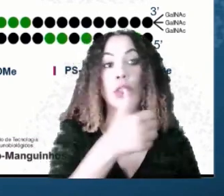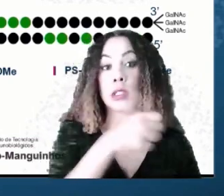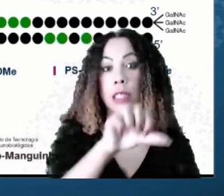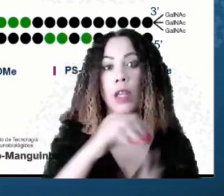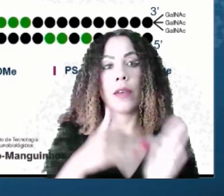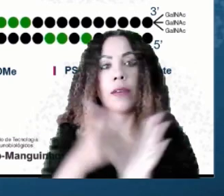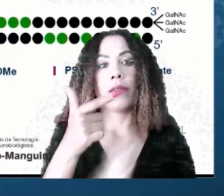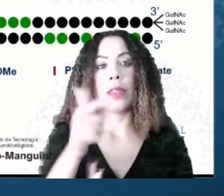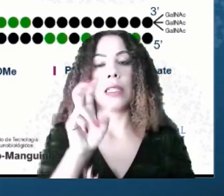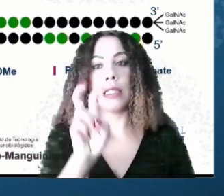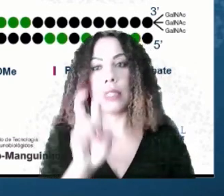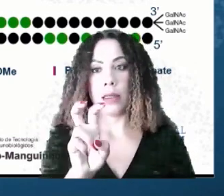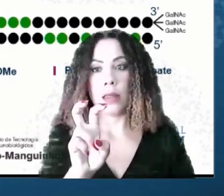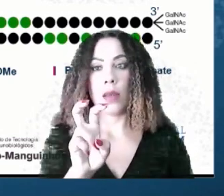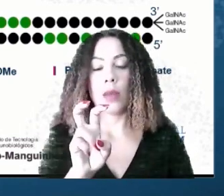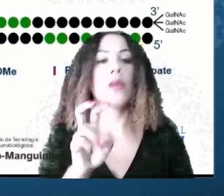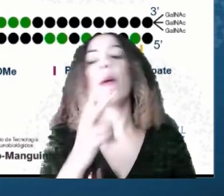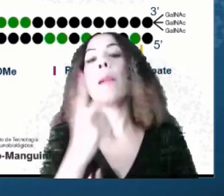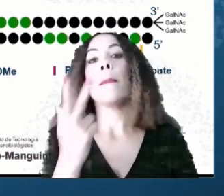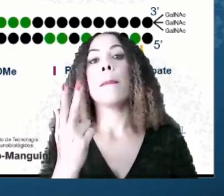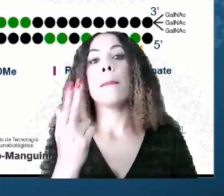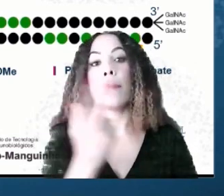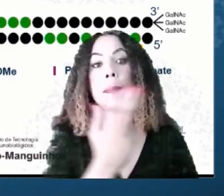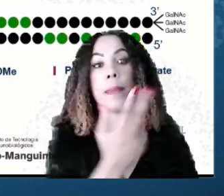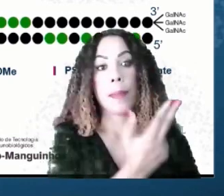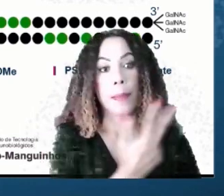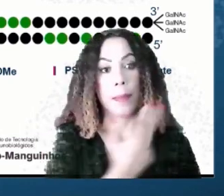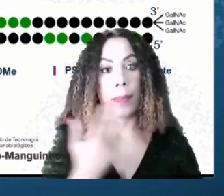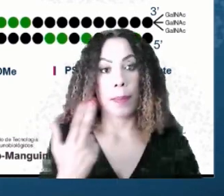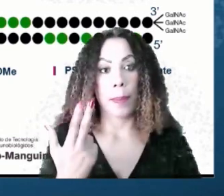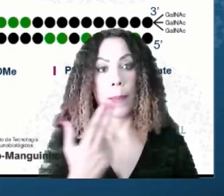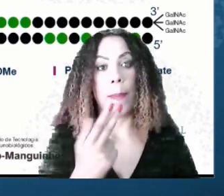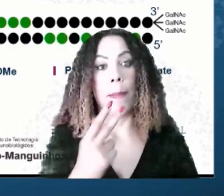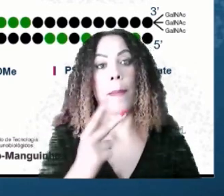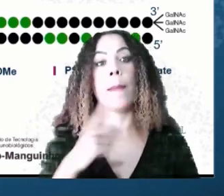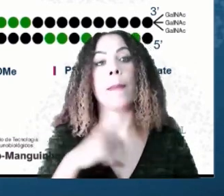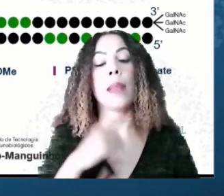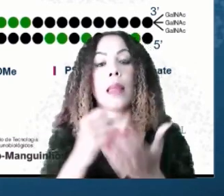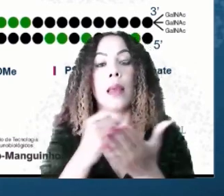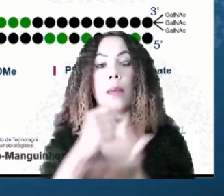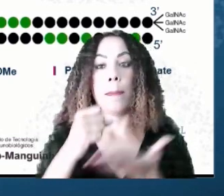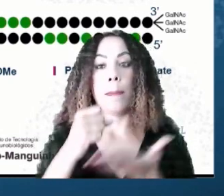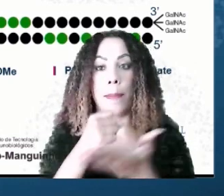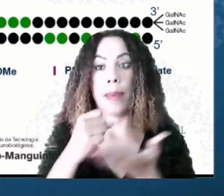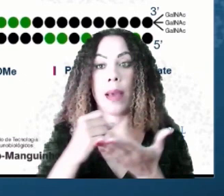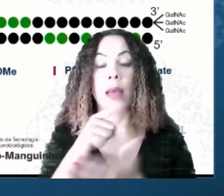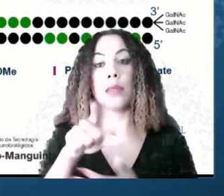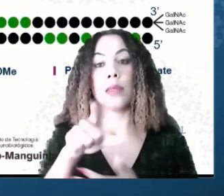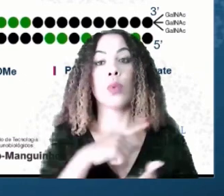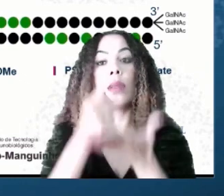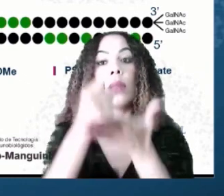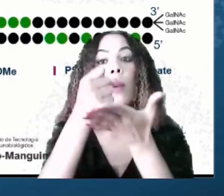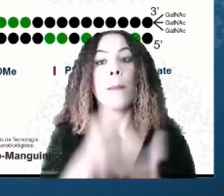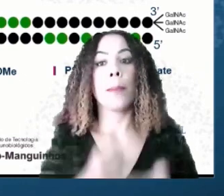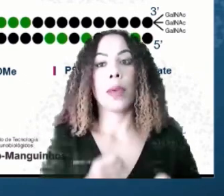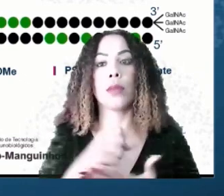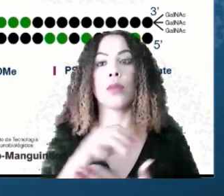19 a 25 pares de base, e isso tem um peso